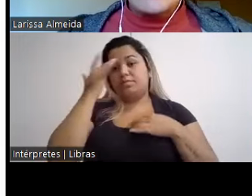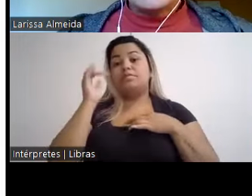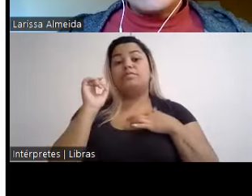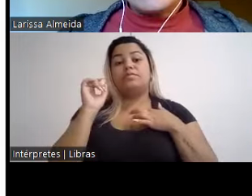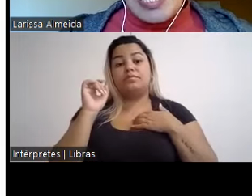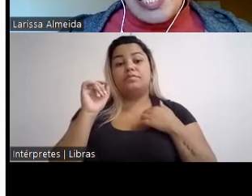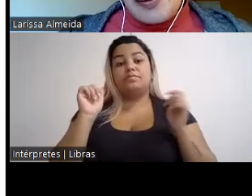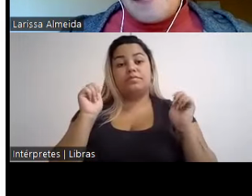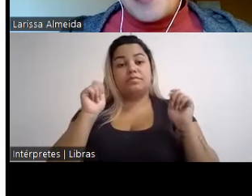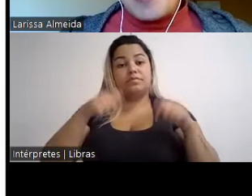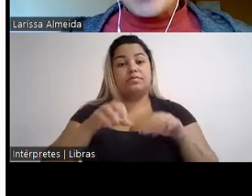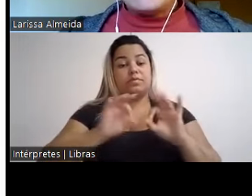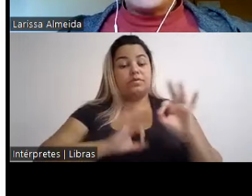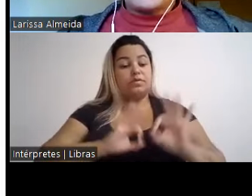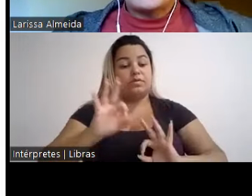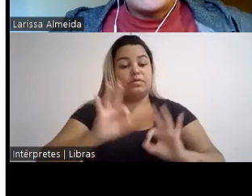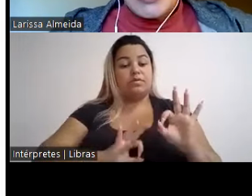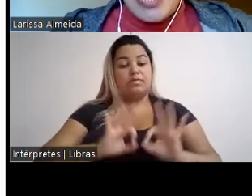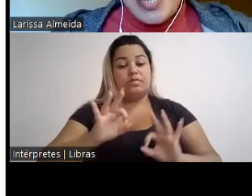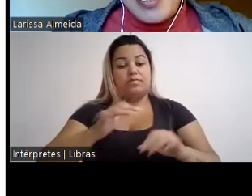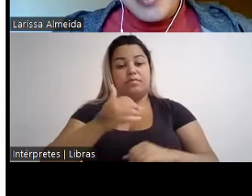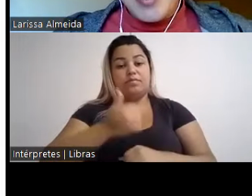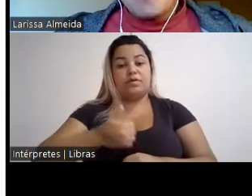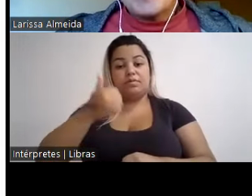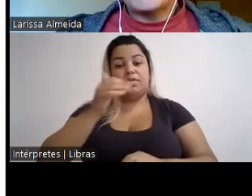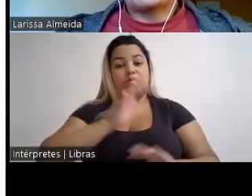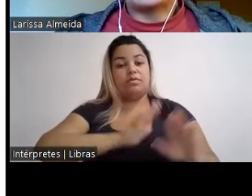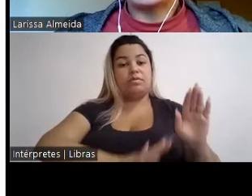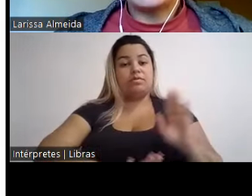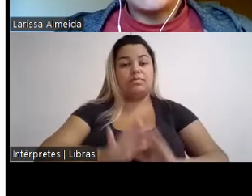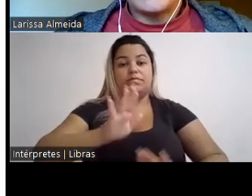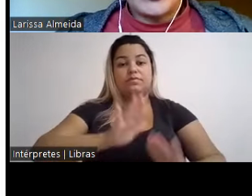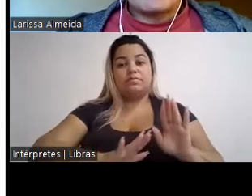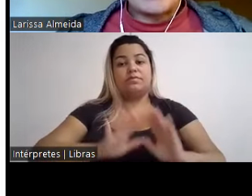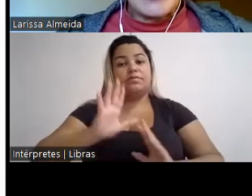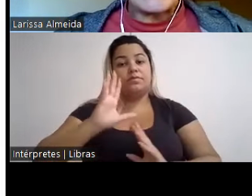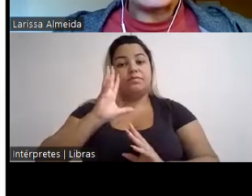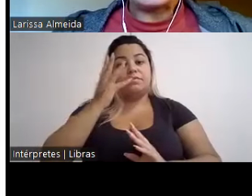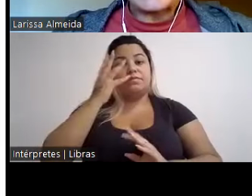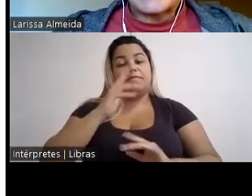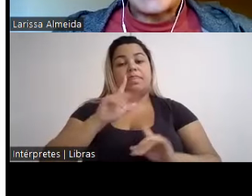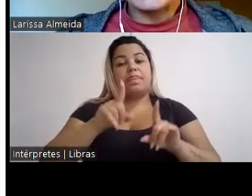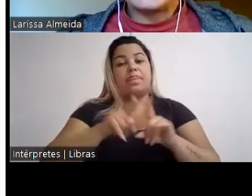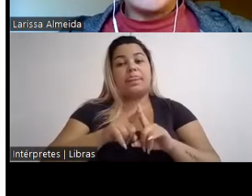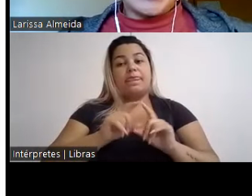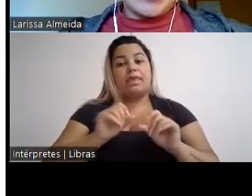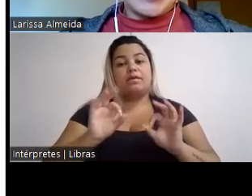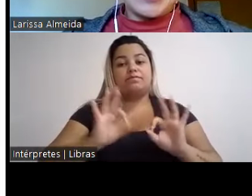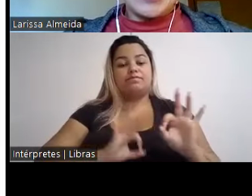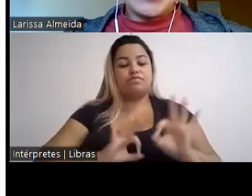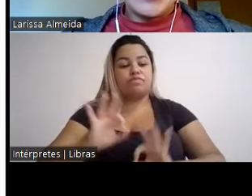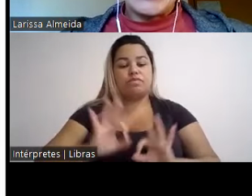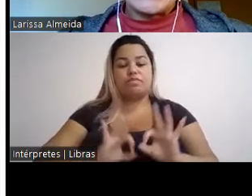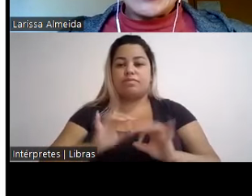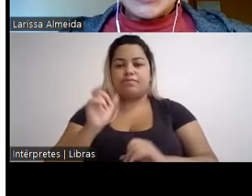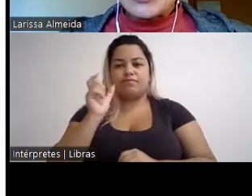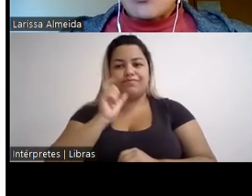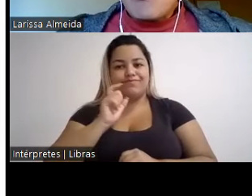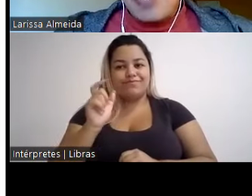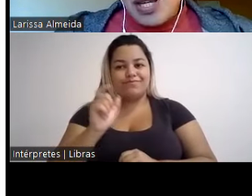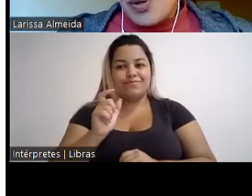se organizar para melhor cuidar, né? Para tomar decisões, para alinhar interesses